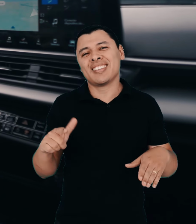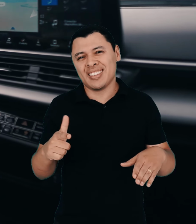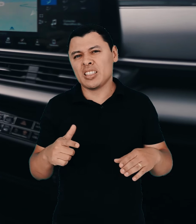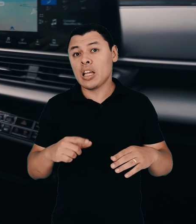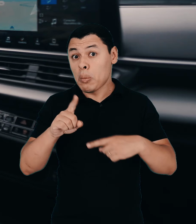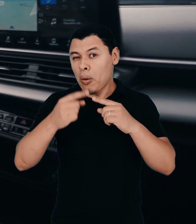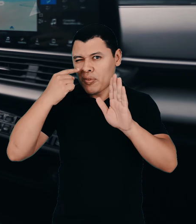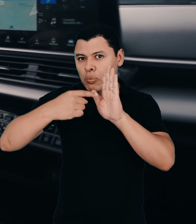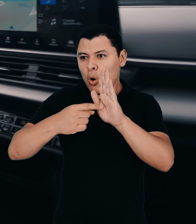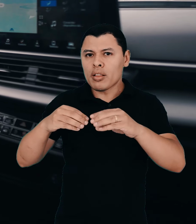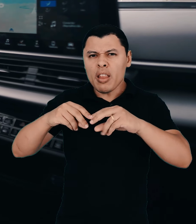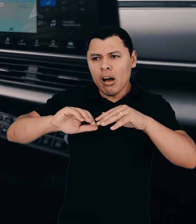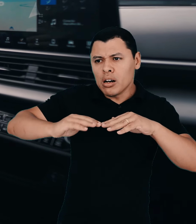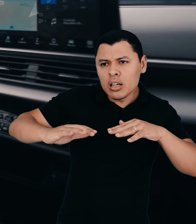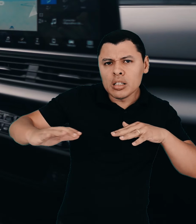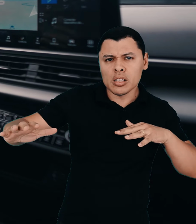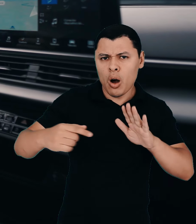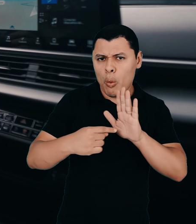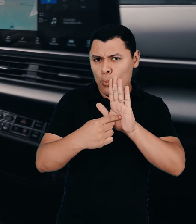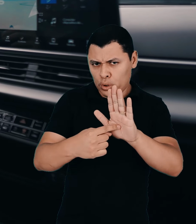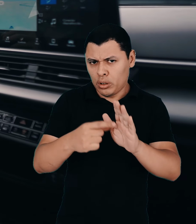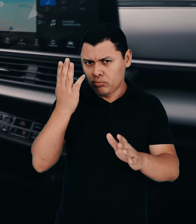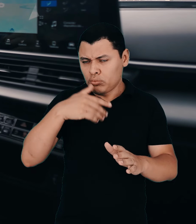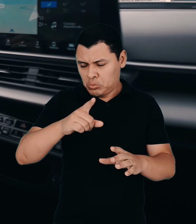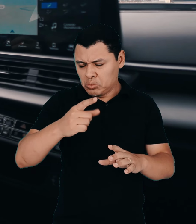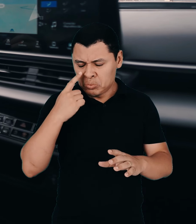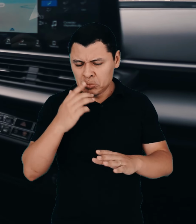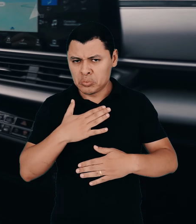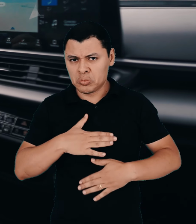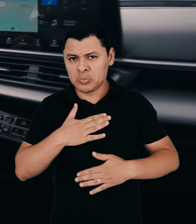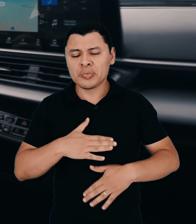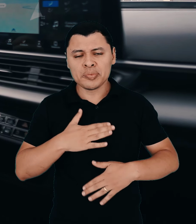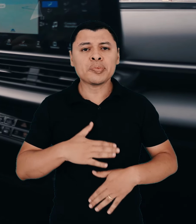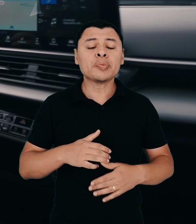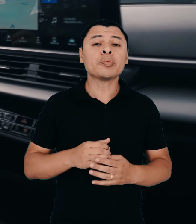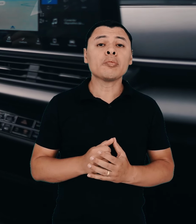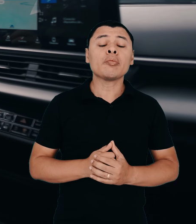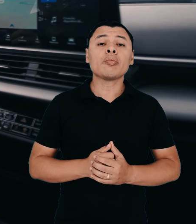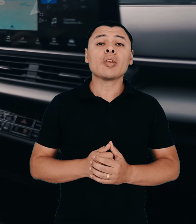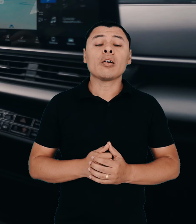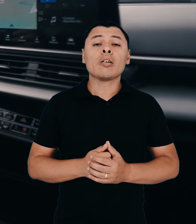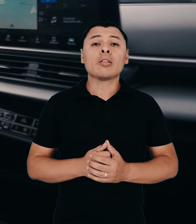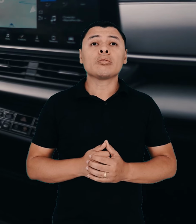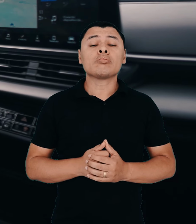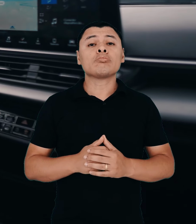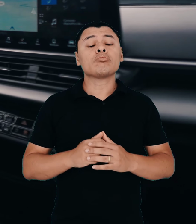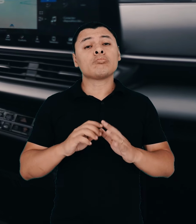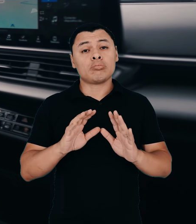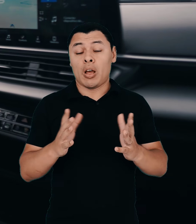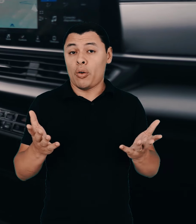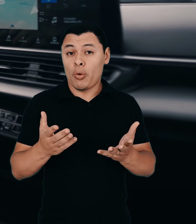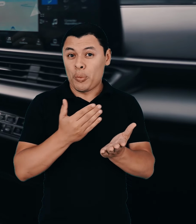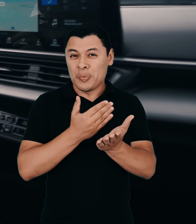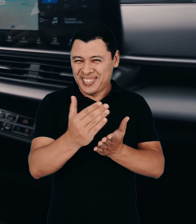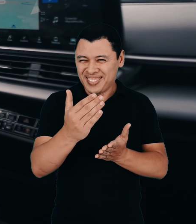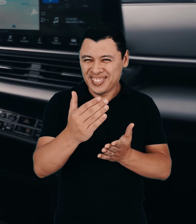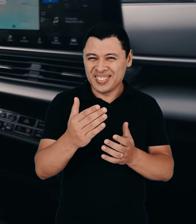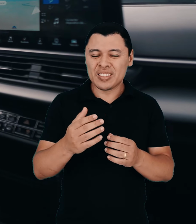para entender melhor como que ele se comporta em termos de conforto, que é algo muito importante para o veículo dessa categoria, né? Mas até para começar, antes de falar dessas